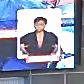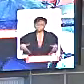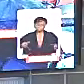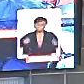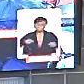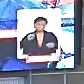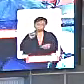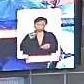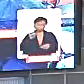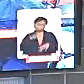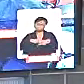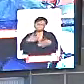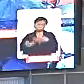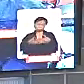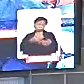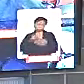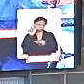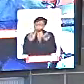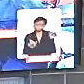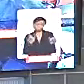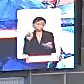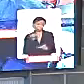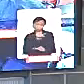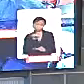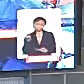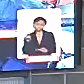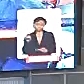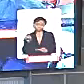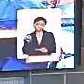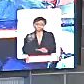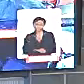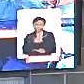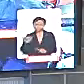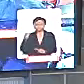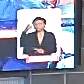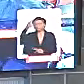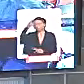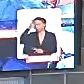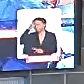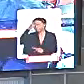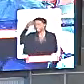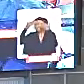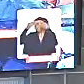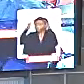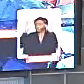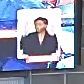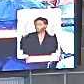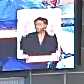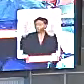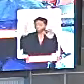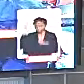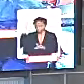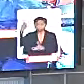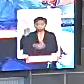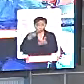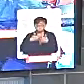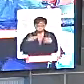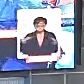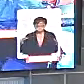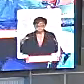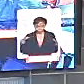a partir daí que vai alguém que vai elevar o nível de consciência para tomar alguma Providência fica aqui o